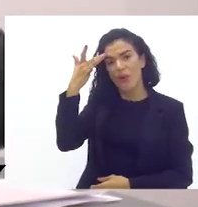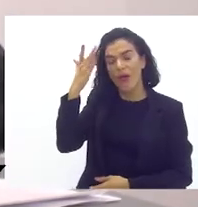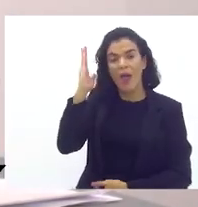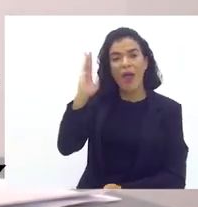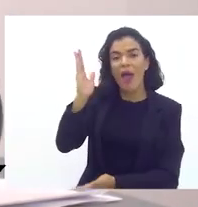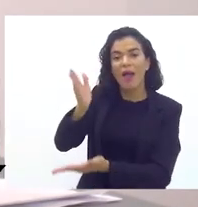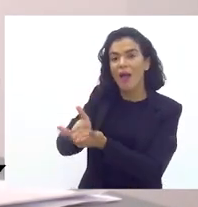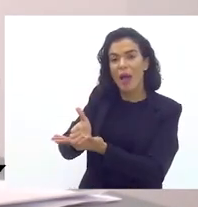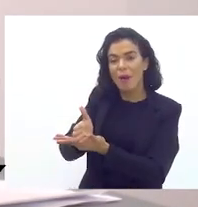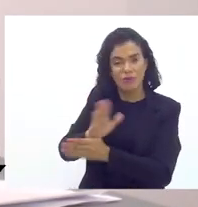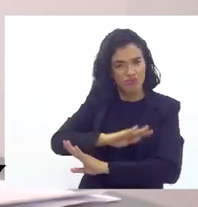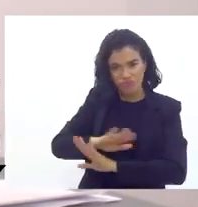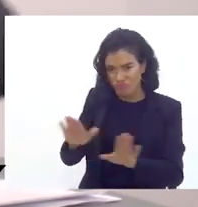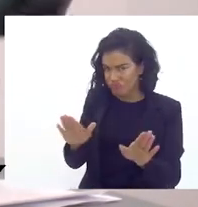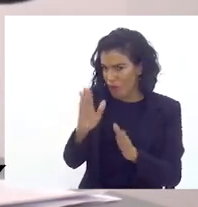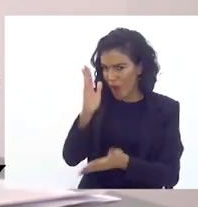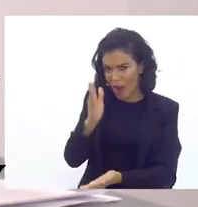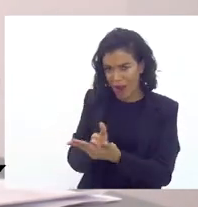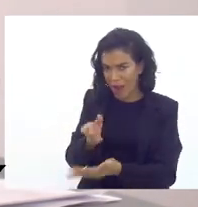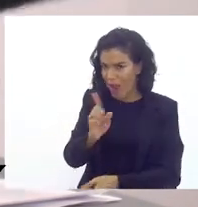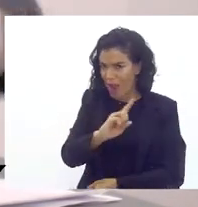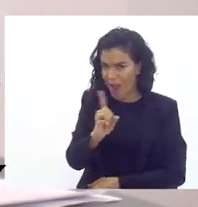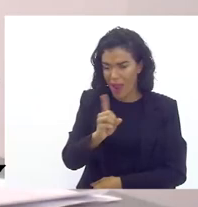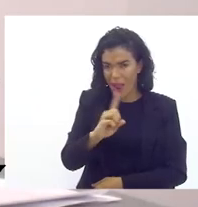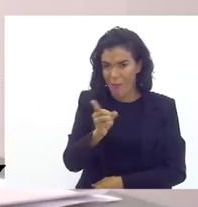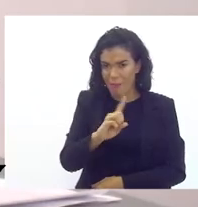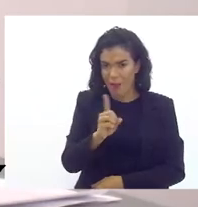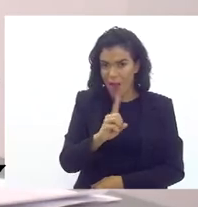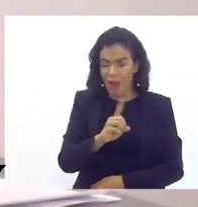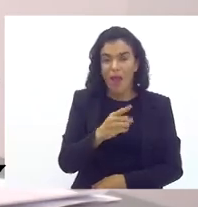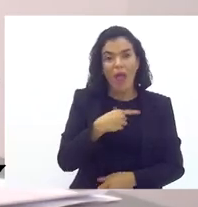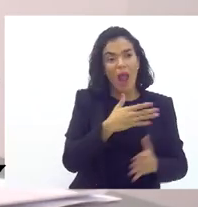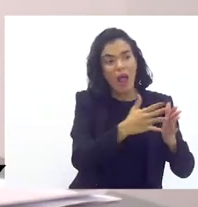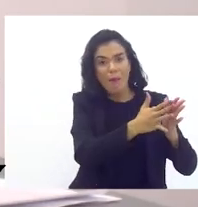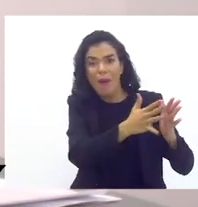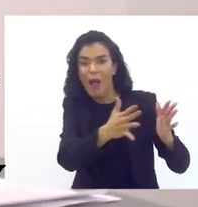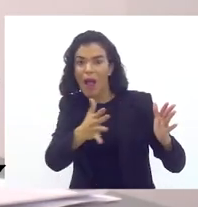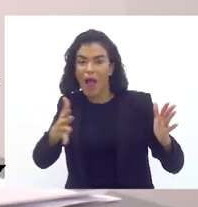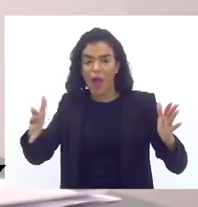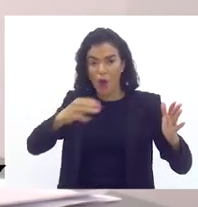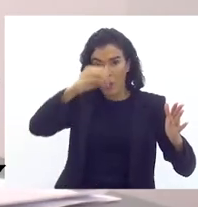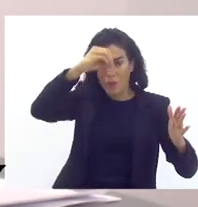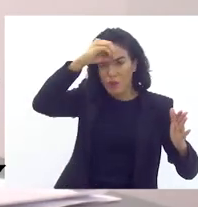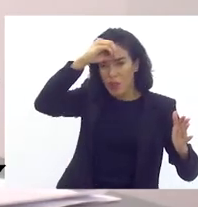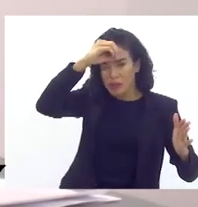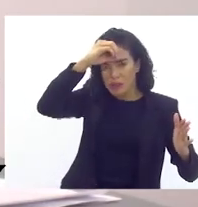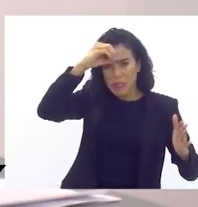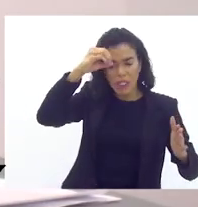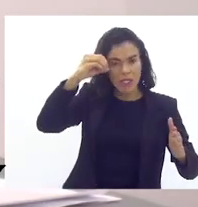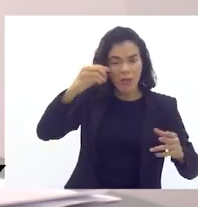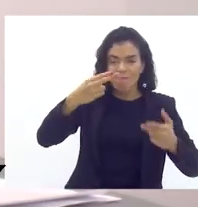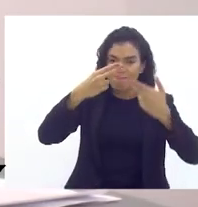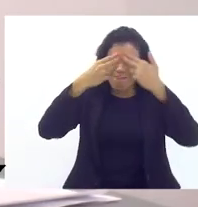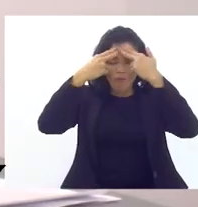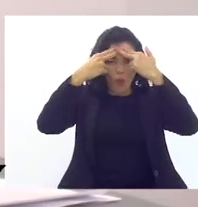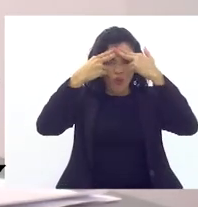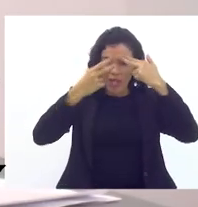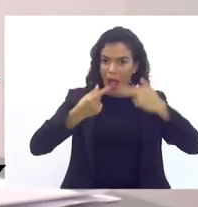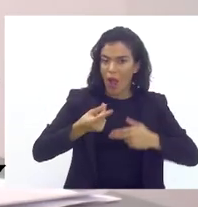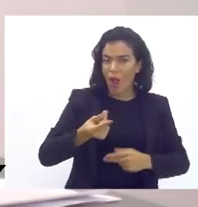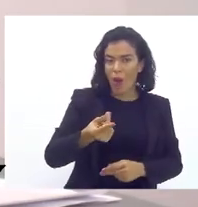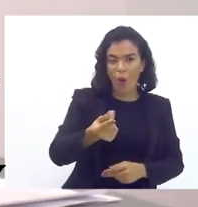não termina fazer com que ela passe pelo processo como inocente É uma pena que não tem